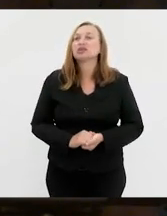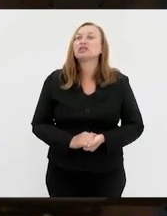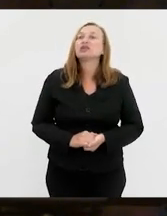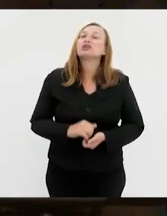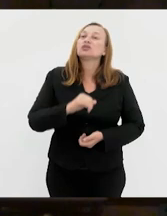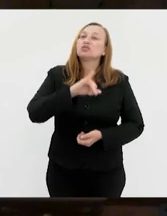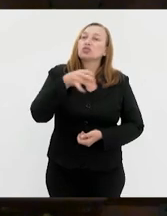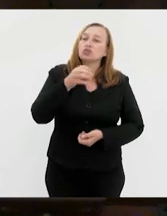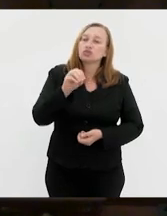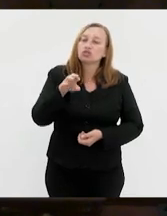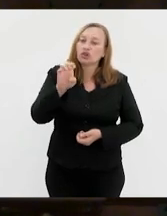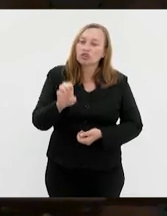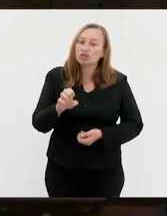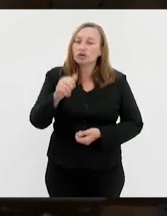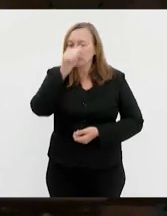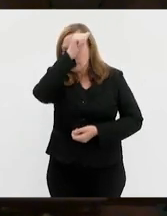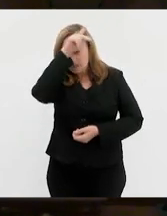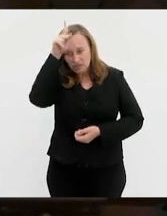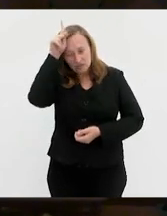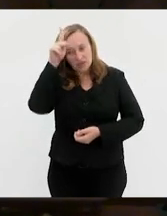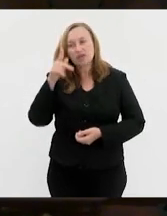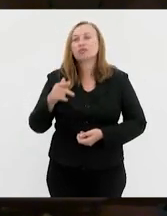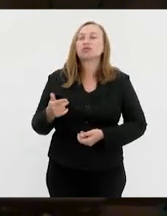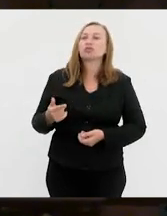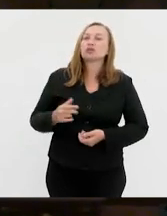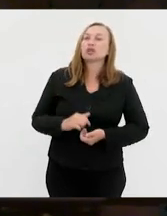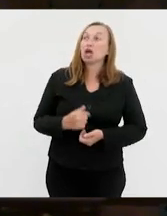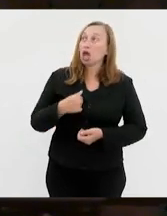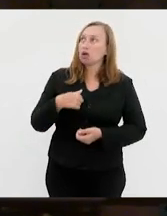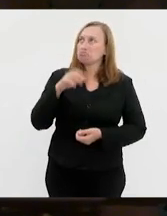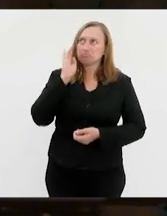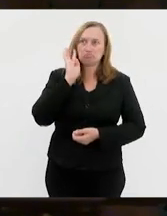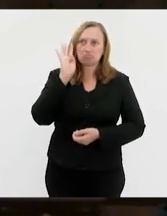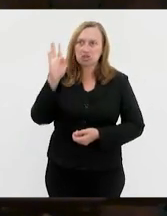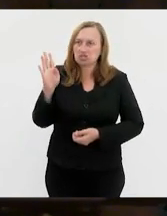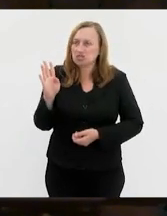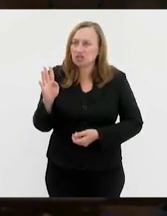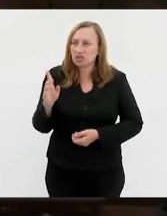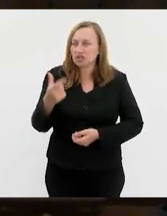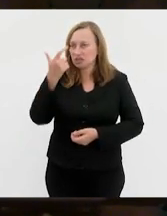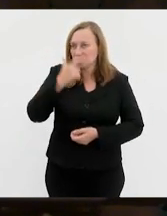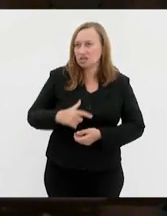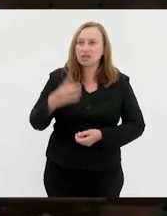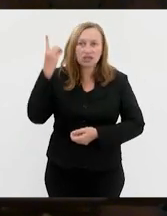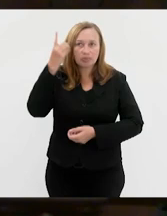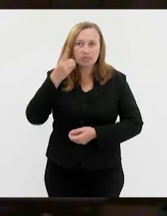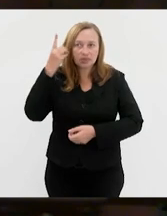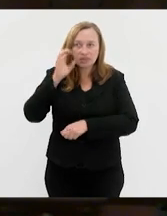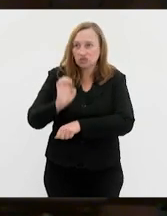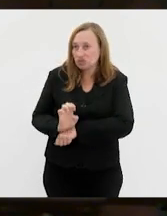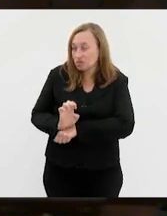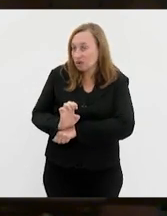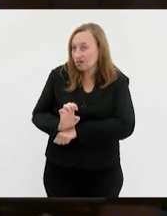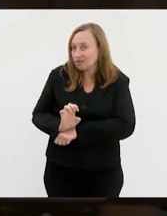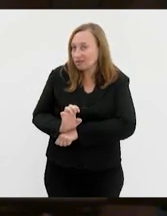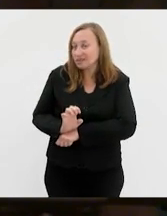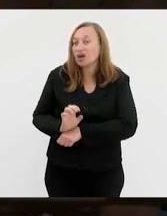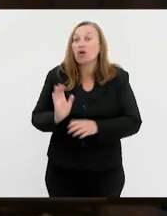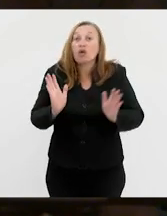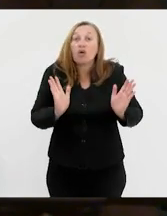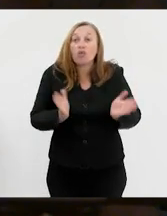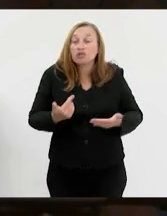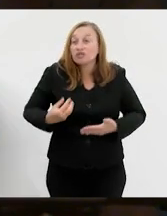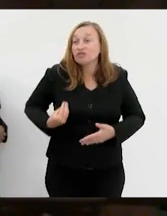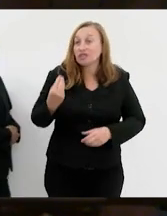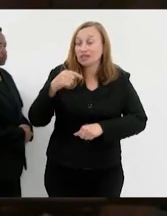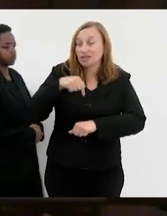ficou prefeito, foi reeleito prefeito. Eu nunca imaginei de ser deputado estadual. Hoje eu estou aqui sentado